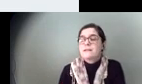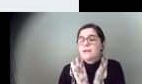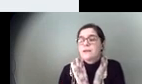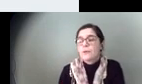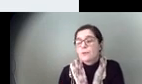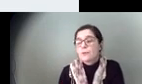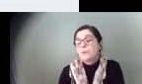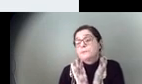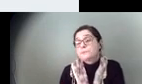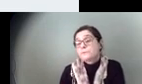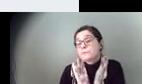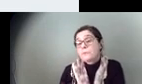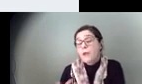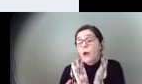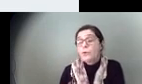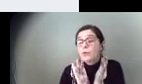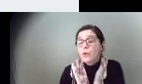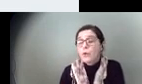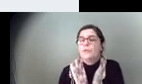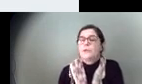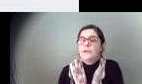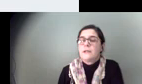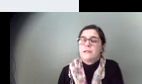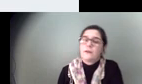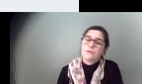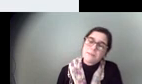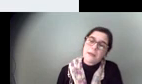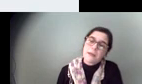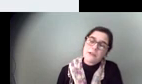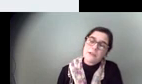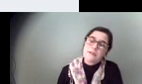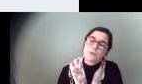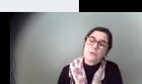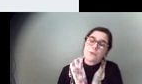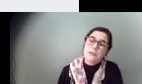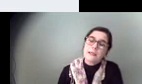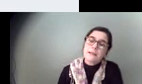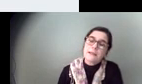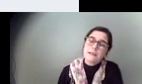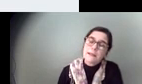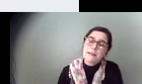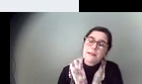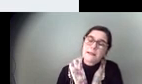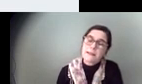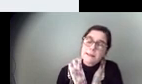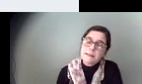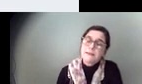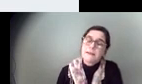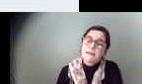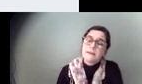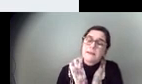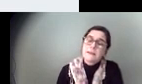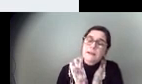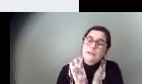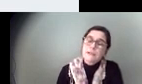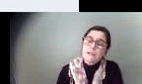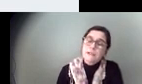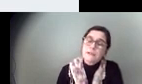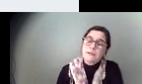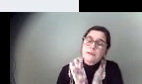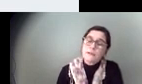tornar esse aluno autônomo, então faz parte dessa autonomia ele ter essa clareza,